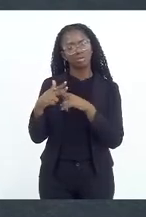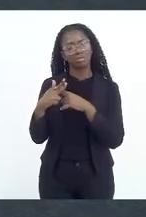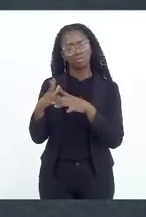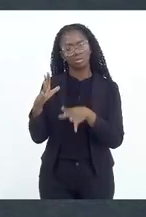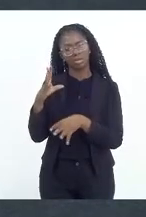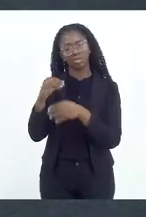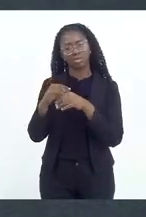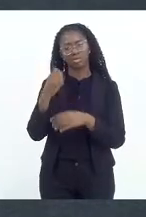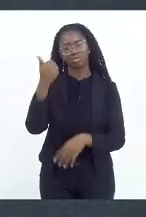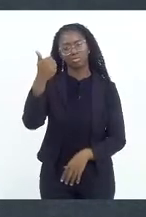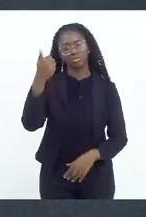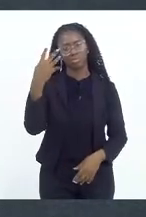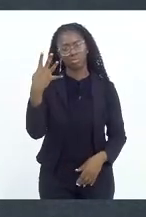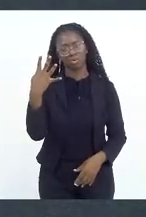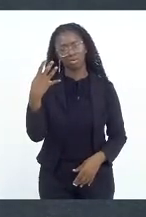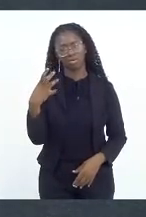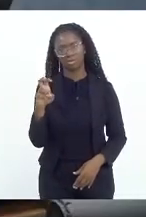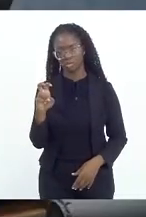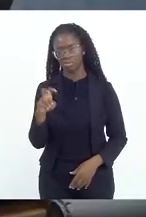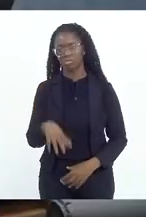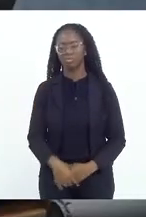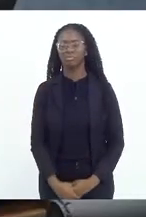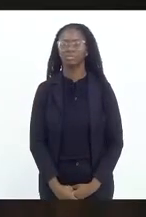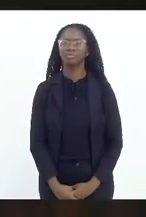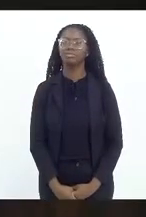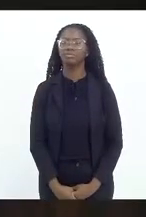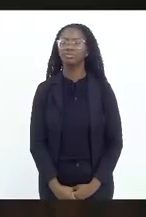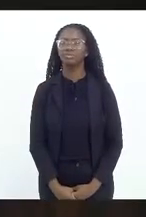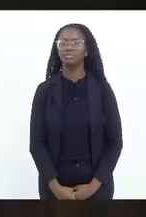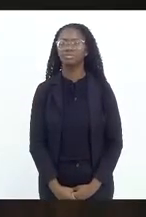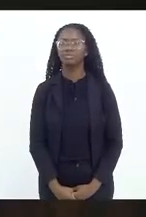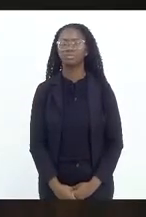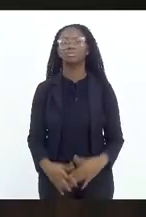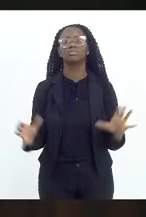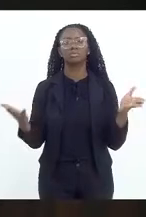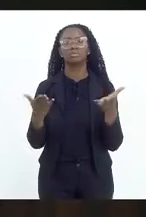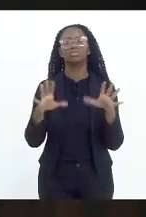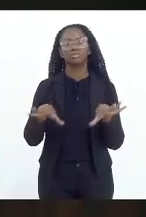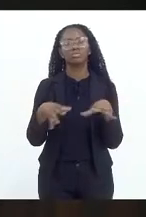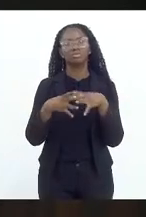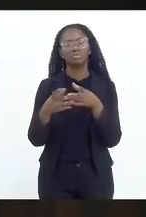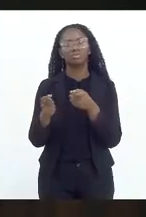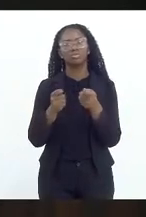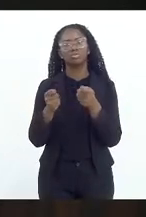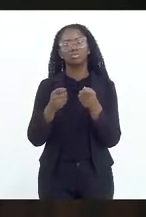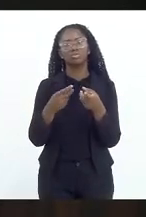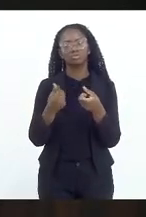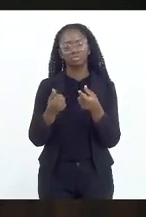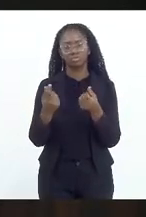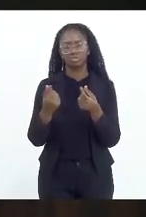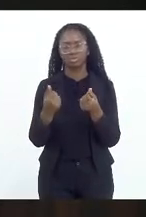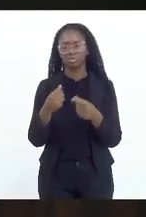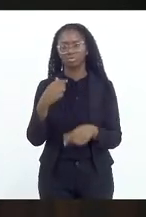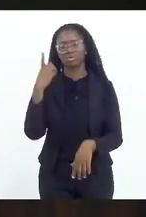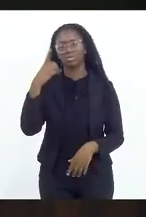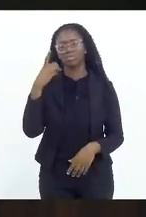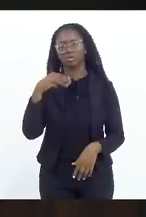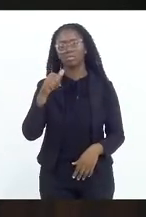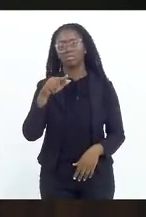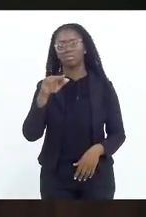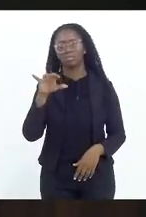e 5. Obrigado, deputado. Pela Comissão de Orçamento, deputado Márcio Canella. Deputado Márcio